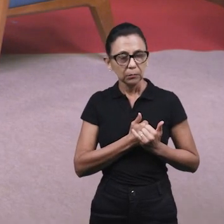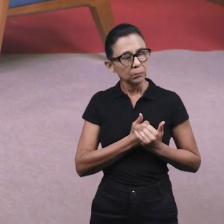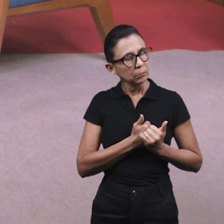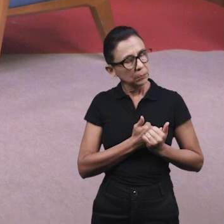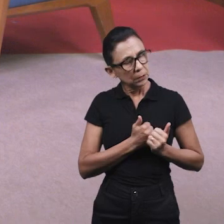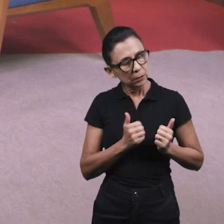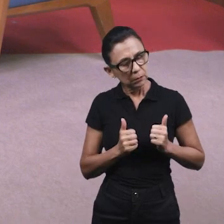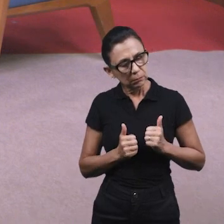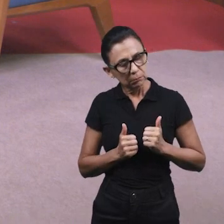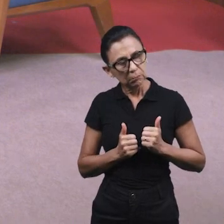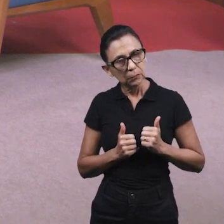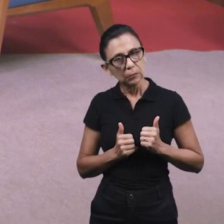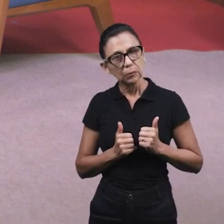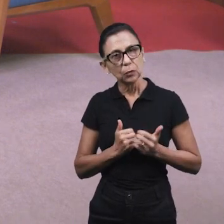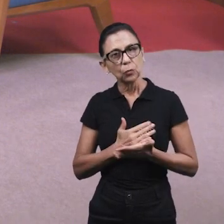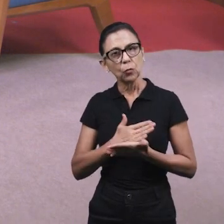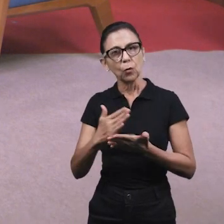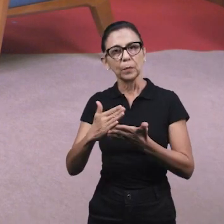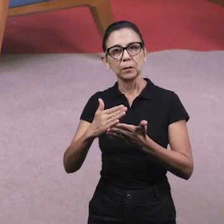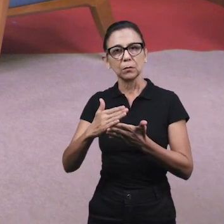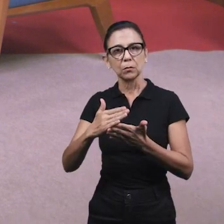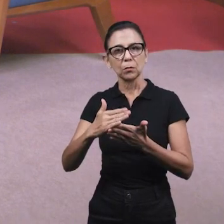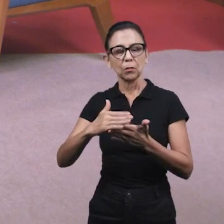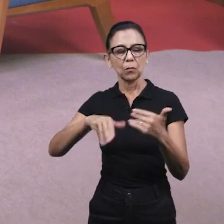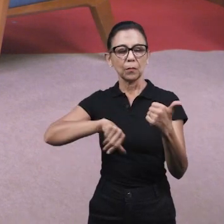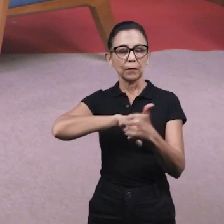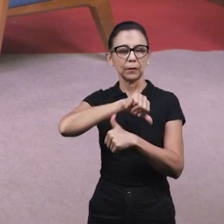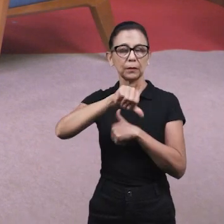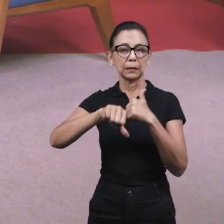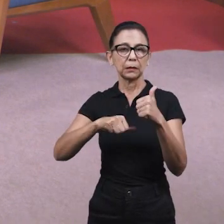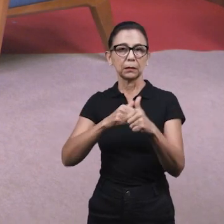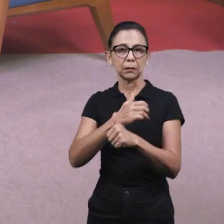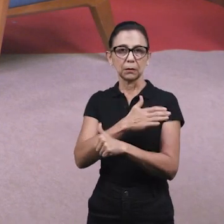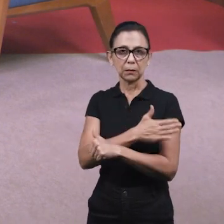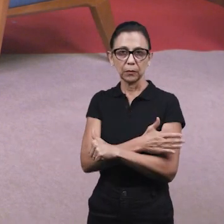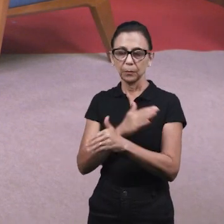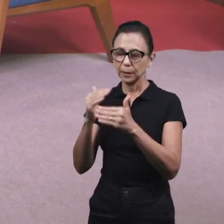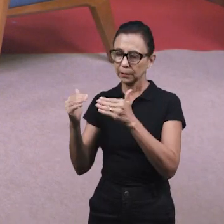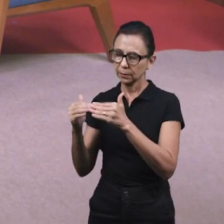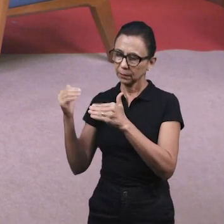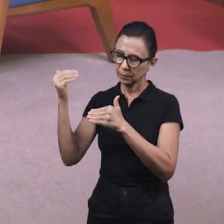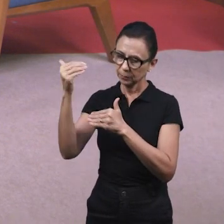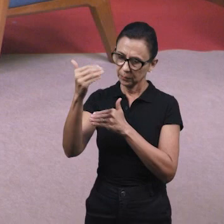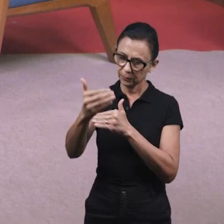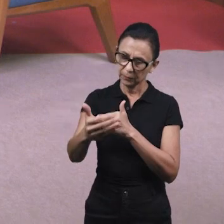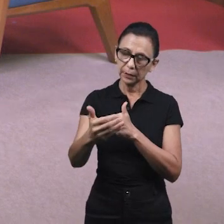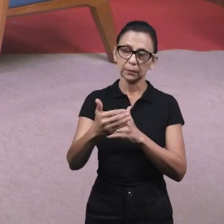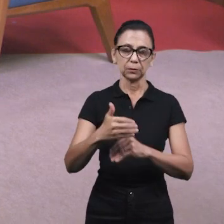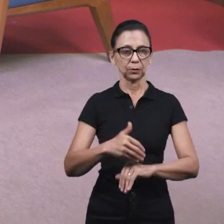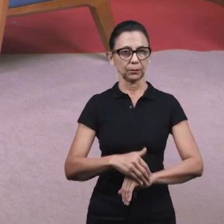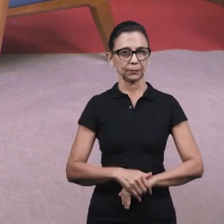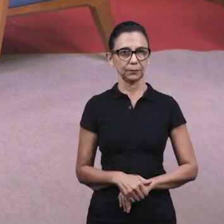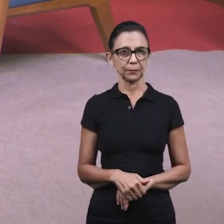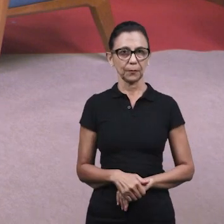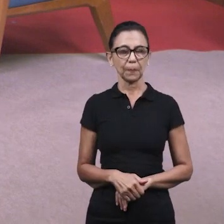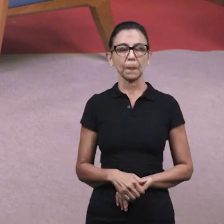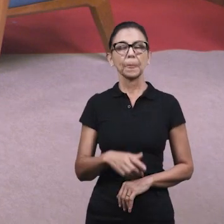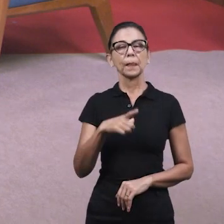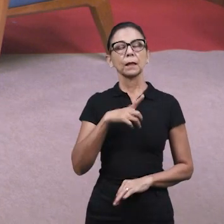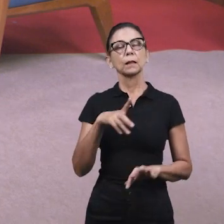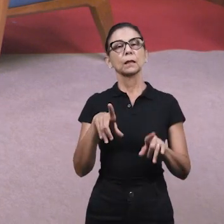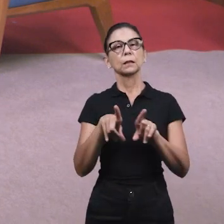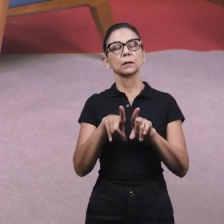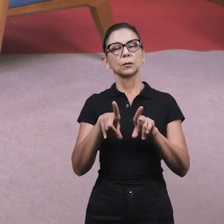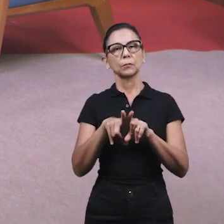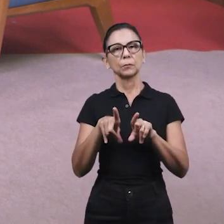Mas também haverá a saída definitiva, que é o arrebatamento da igreja. Amém.